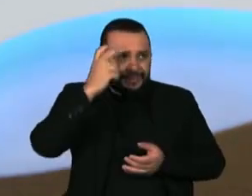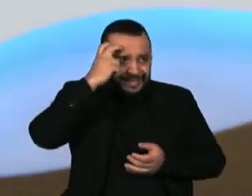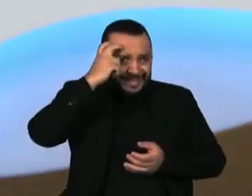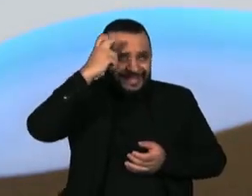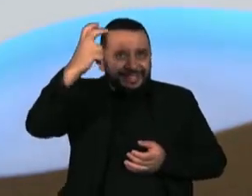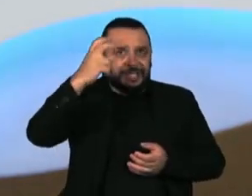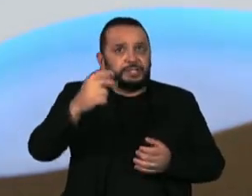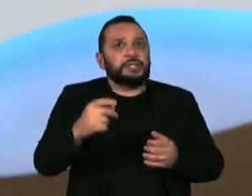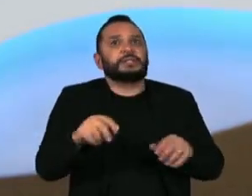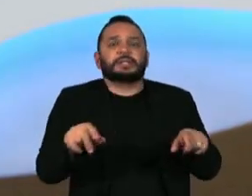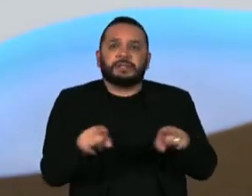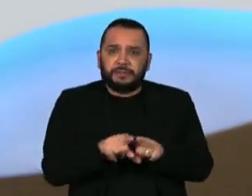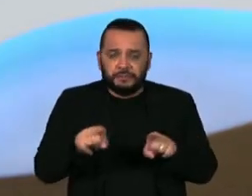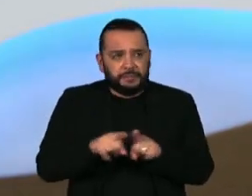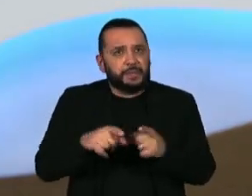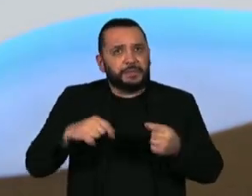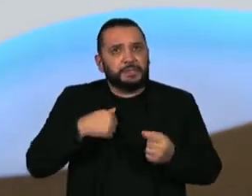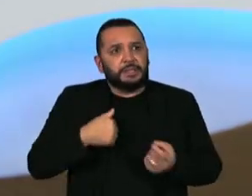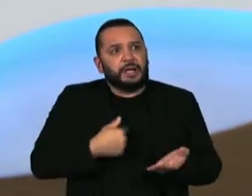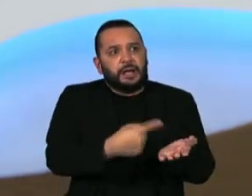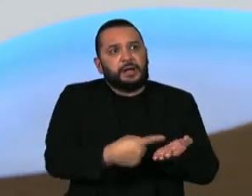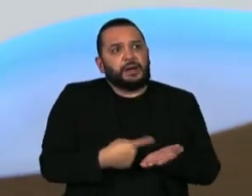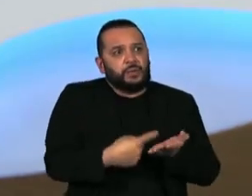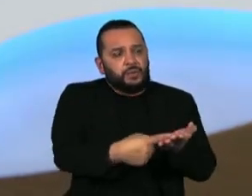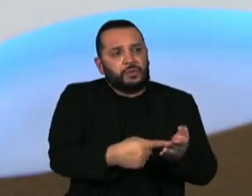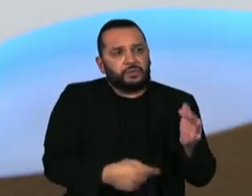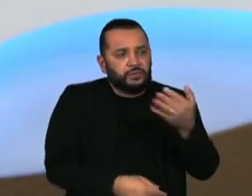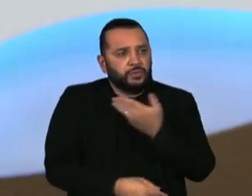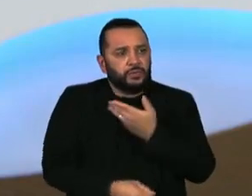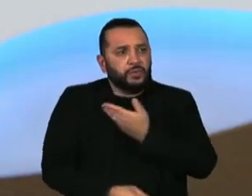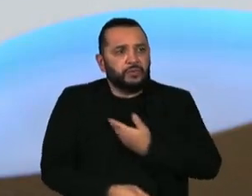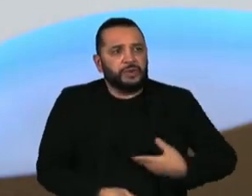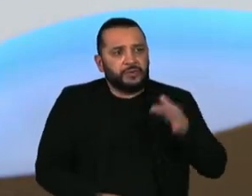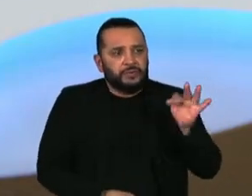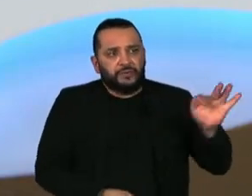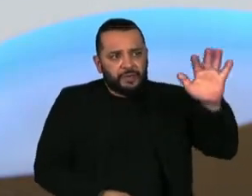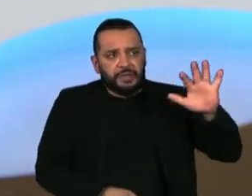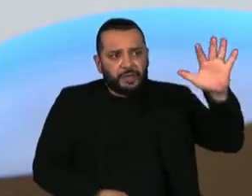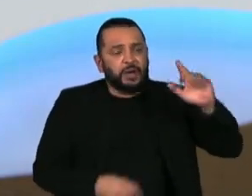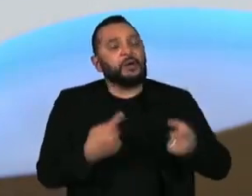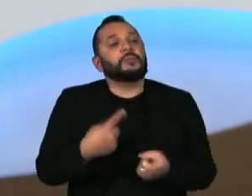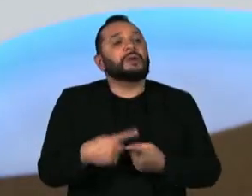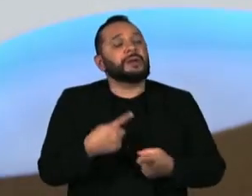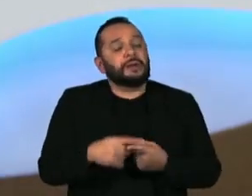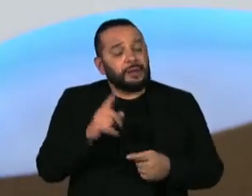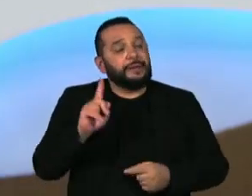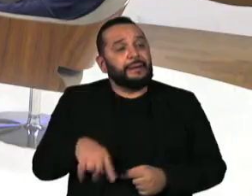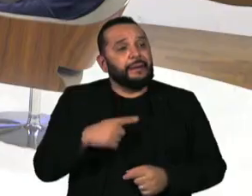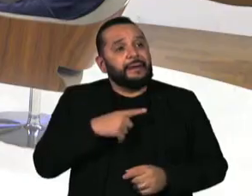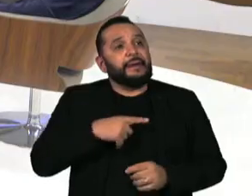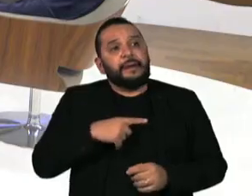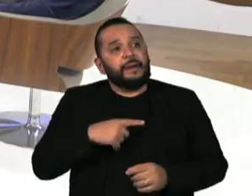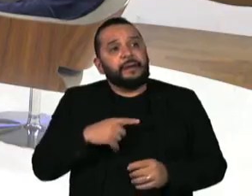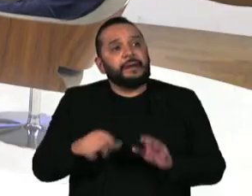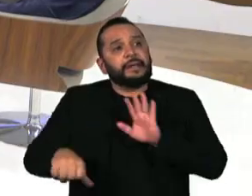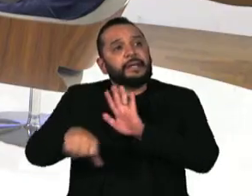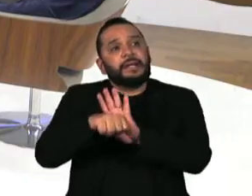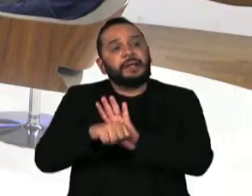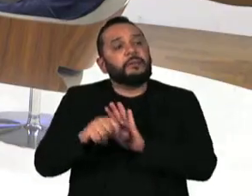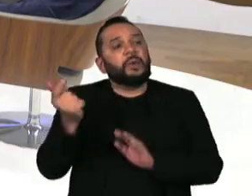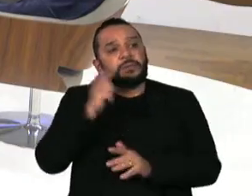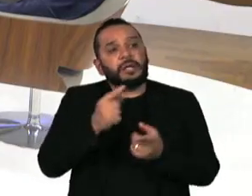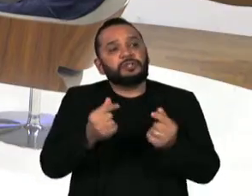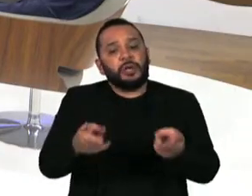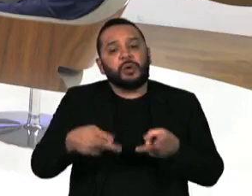muitas vezes, ter uma articulação federal, porque o crime organizado ele se sustenta pela droga e a droga vem pelas fronteiras. O Brasil não